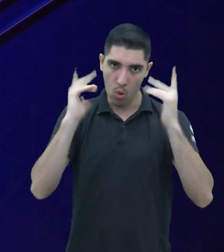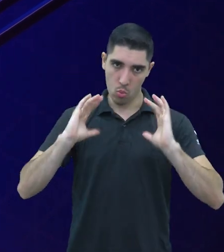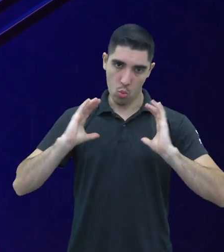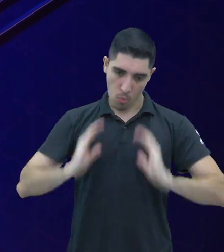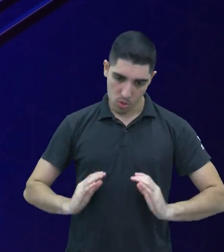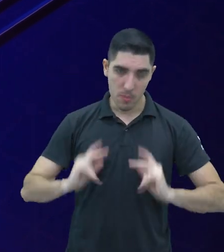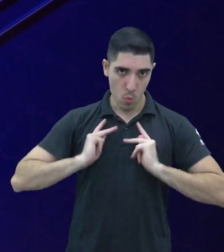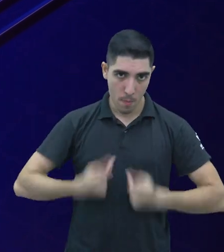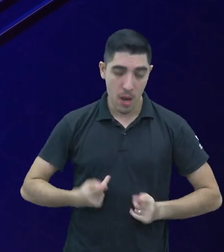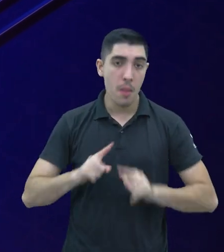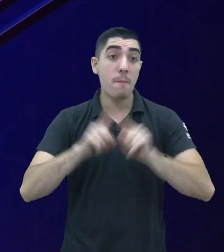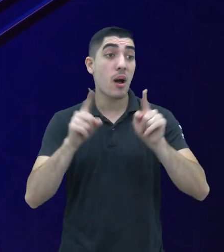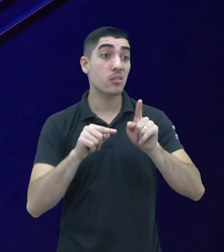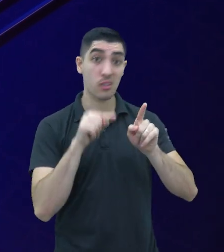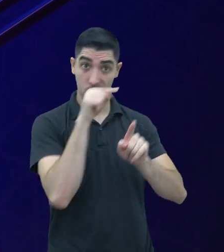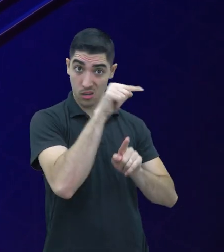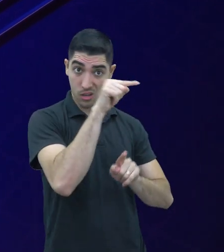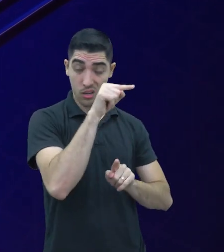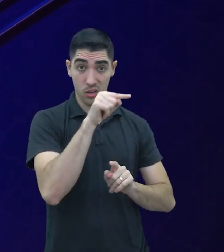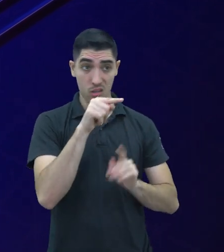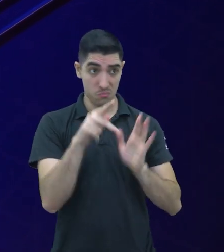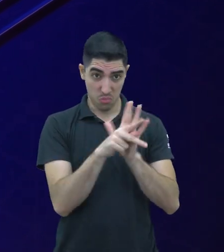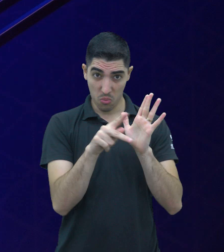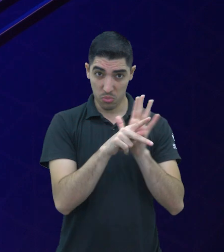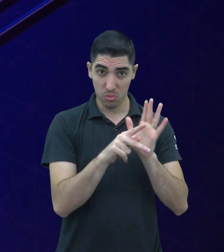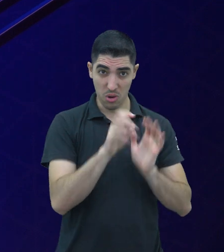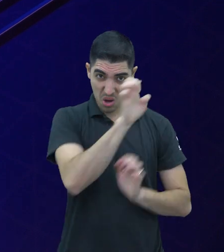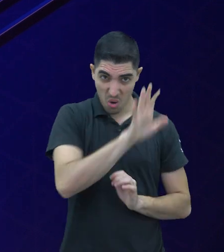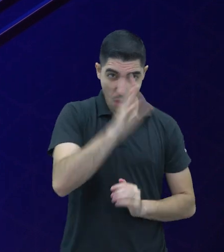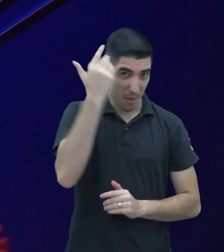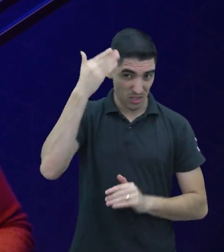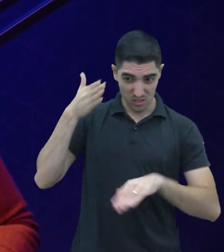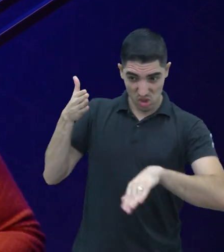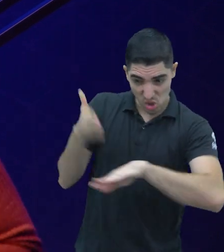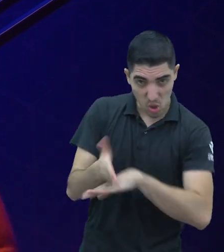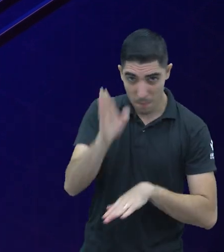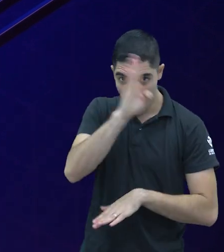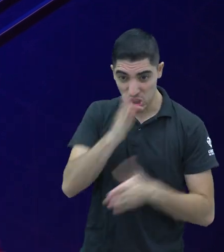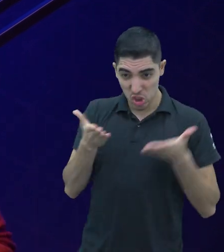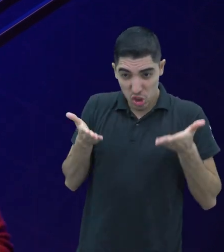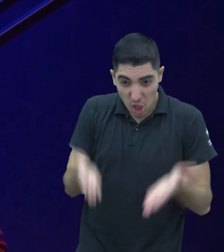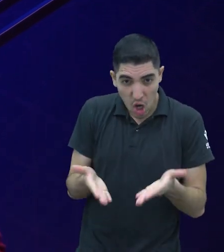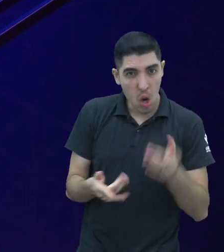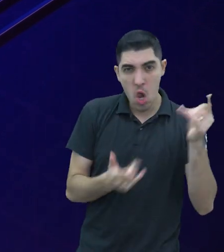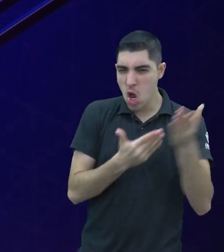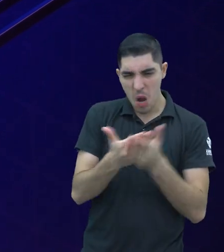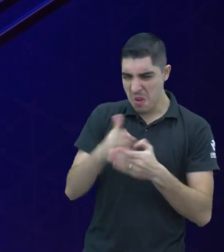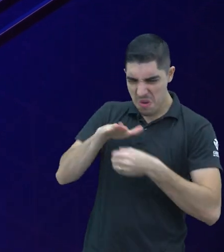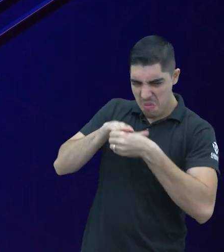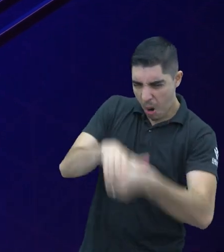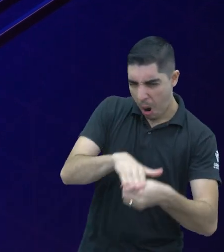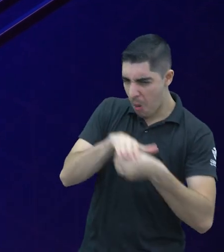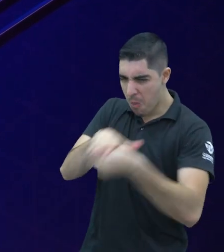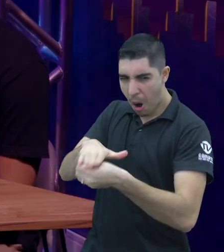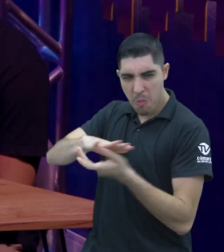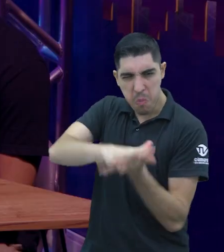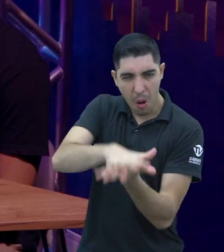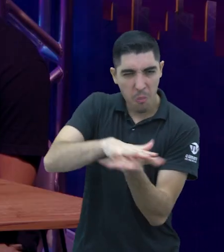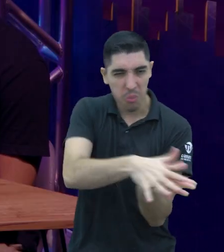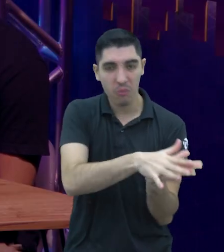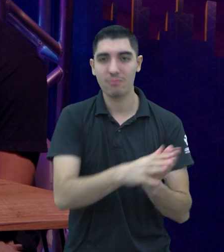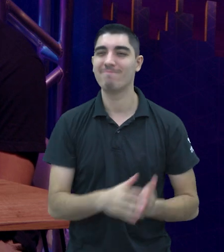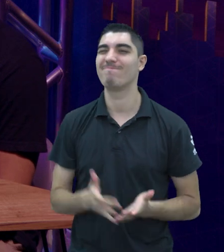fossem completamente, né, pacíficos. Só que a gente teve uma situação total de opressão quando eles chegaram aqui,